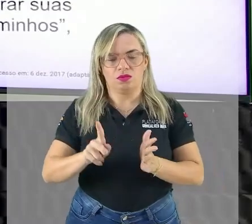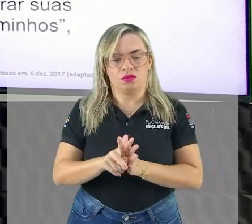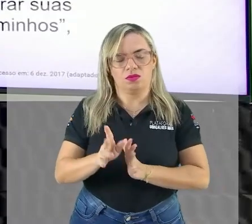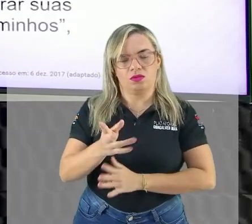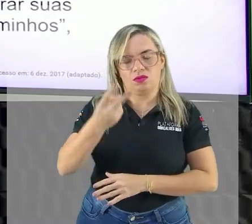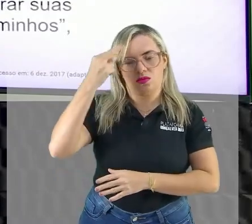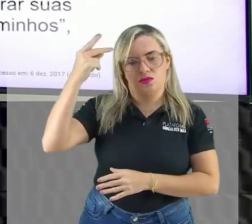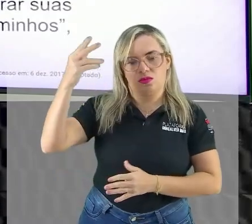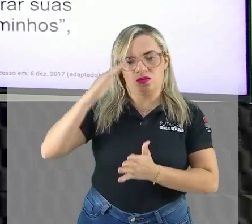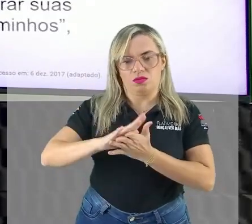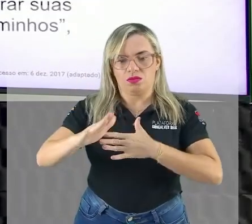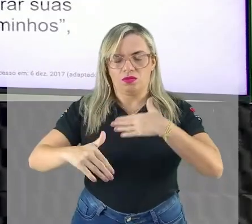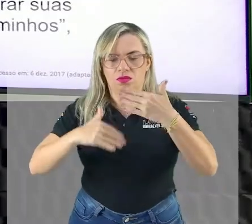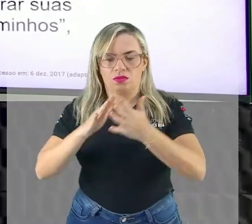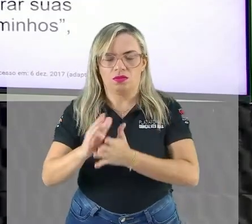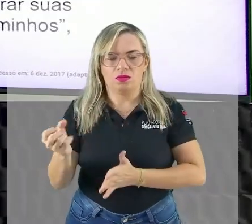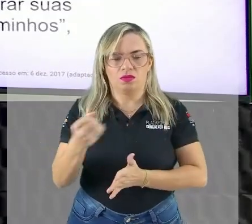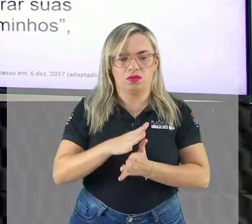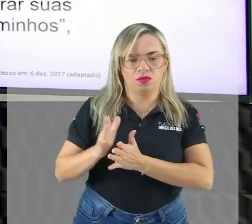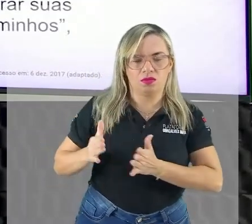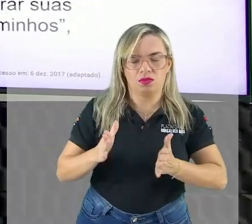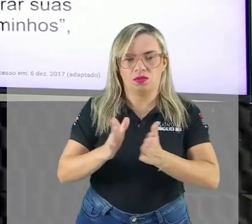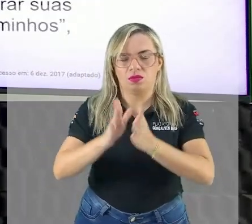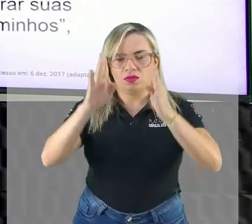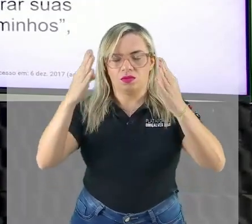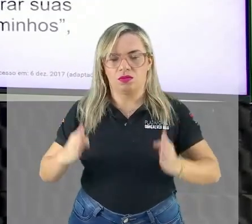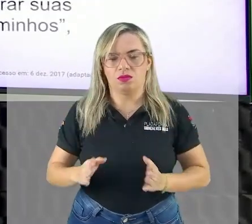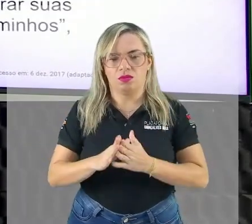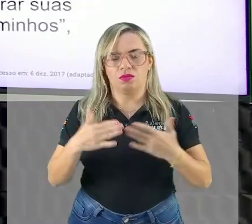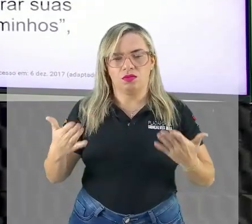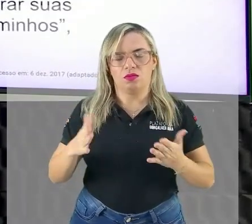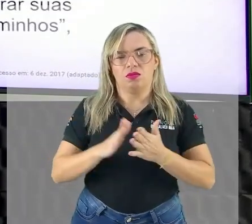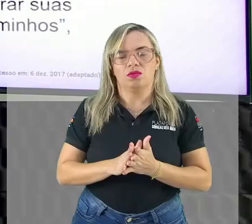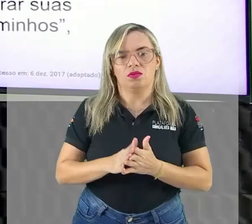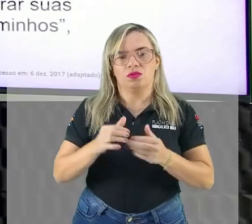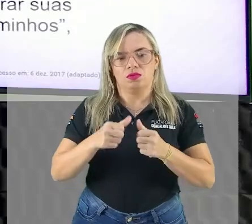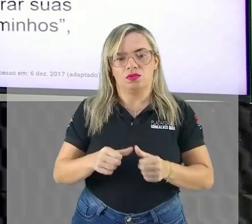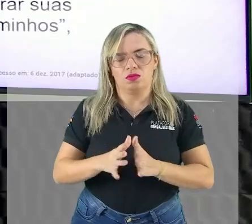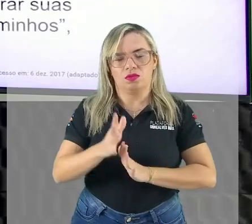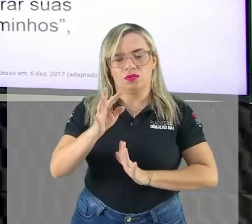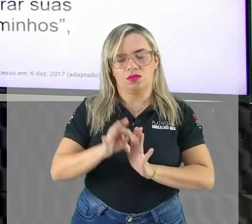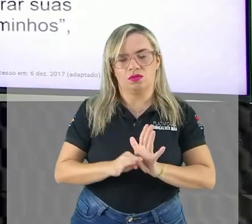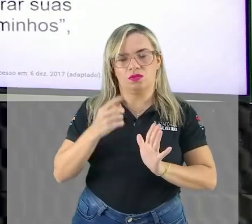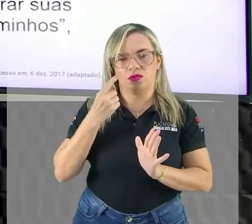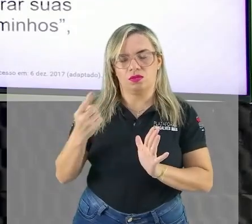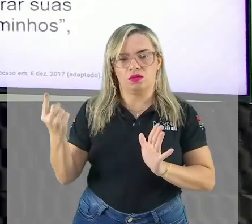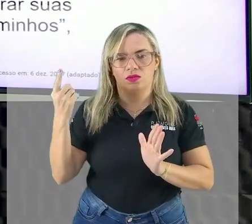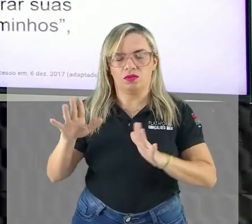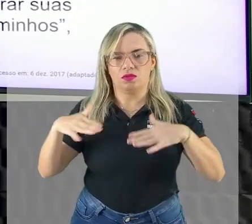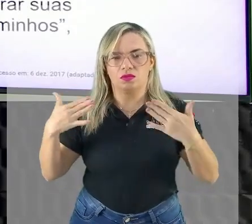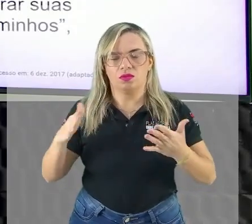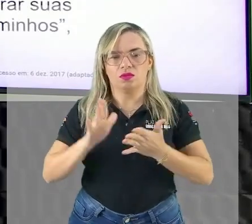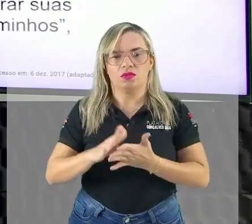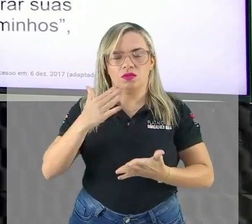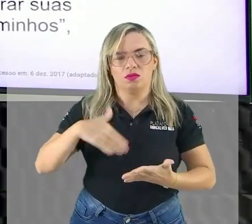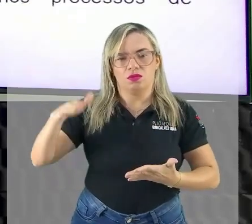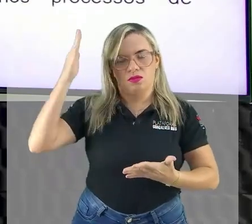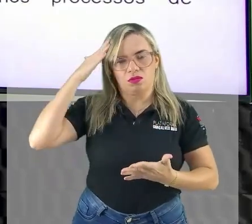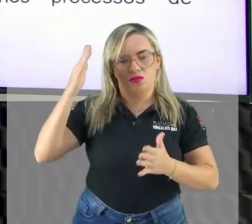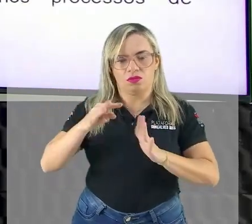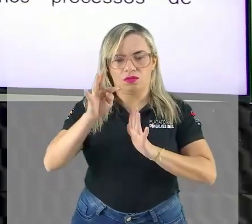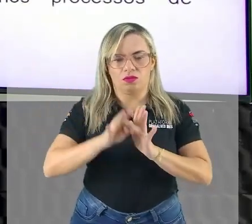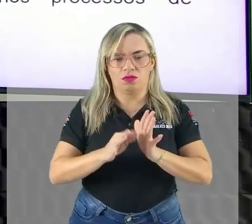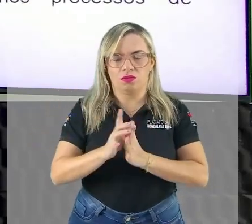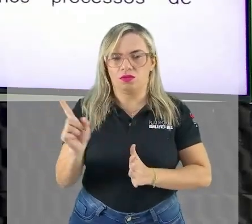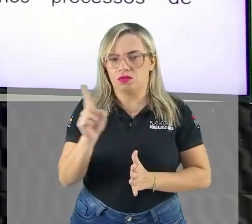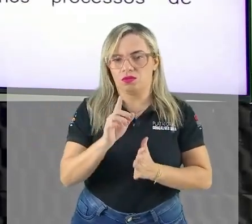histórias, construindo novos caminhos. Analisa. Então, isso aqui é presente no texto. E aí, quando a gente trata de interpretação textual, não